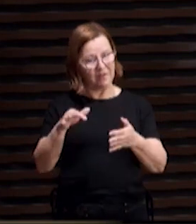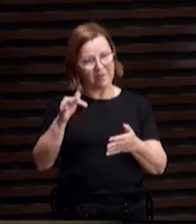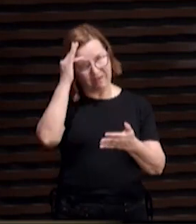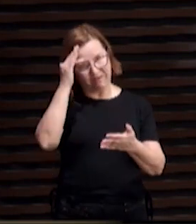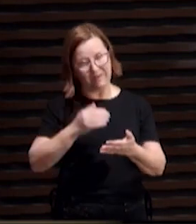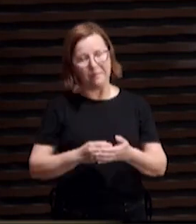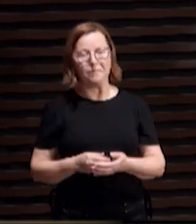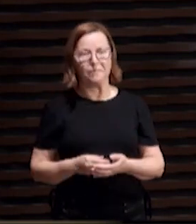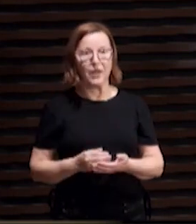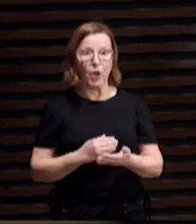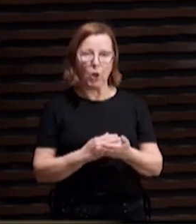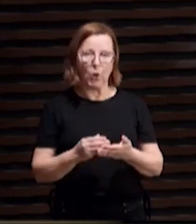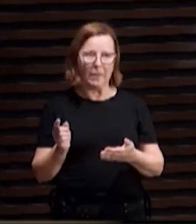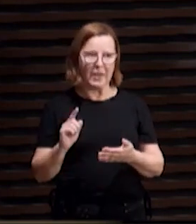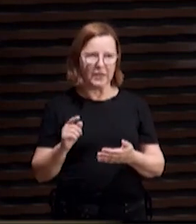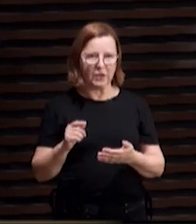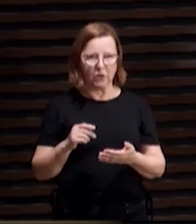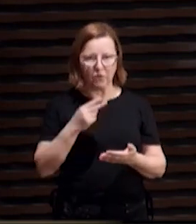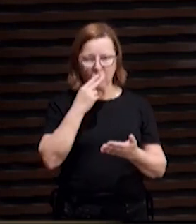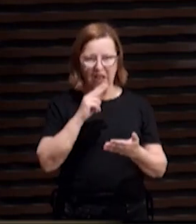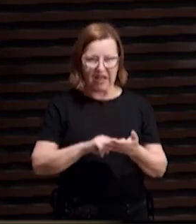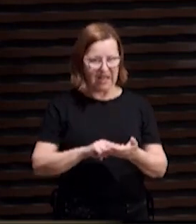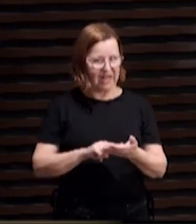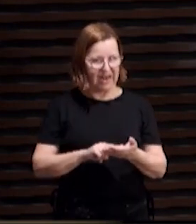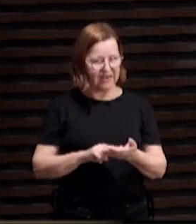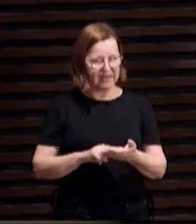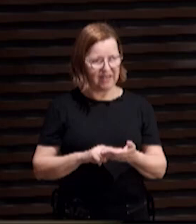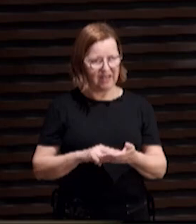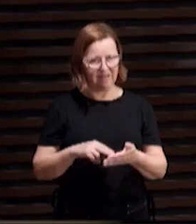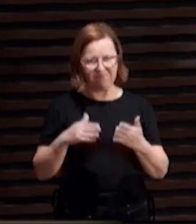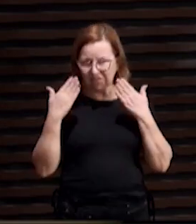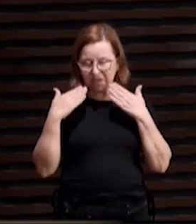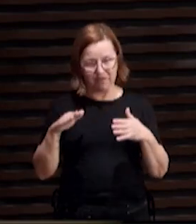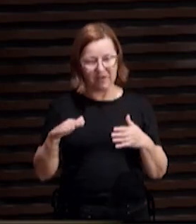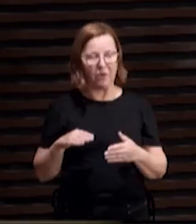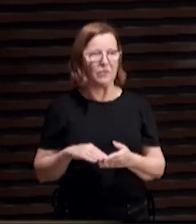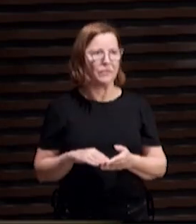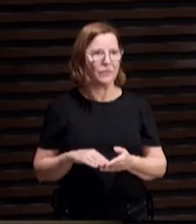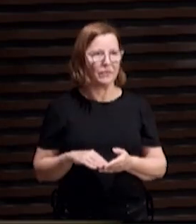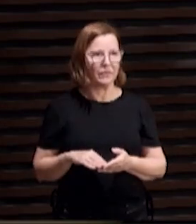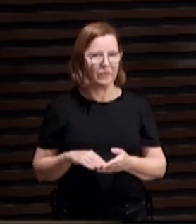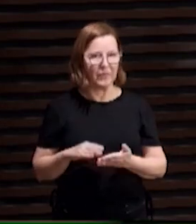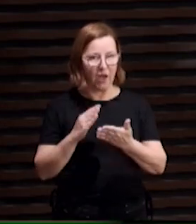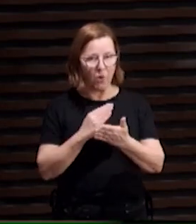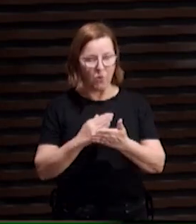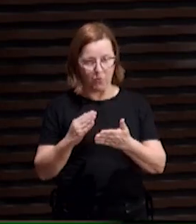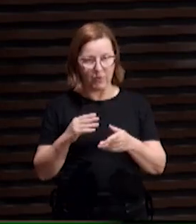carta comum, fazendo saudações, ele parece, por isso que alguns acham que é mais um